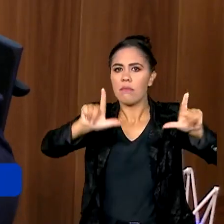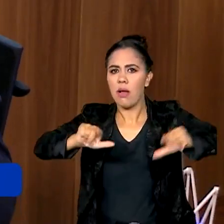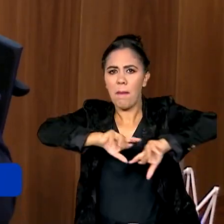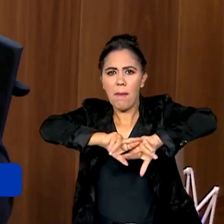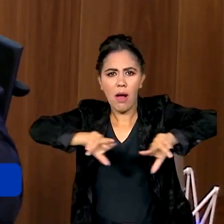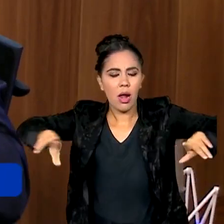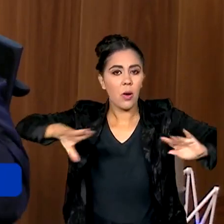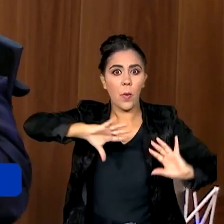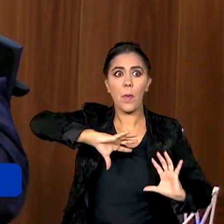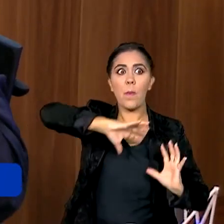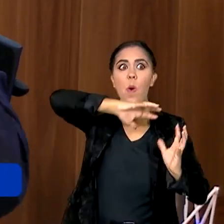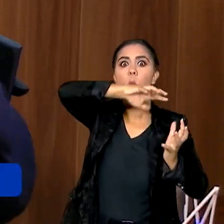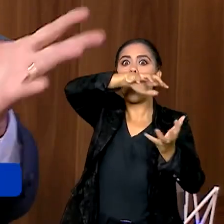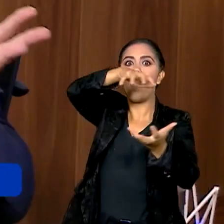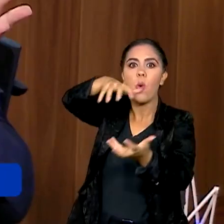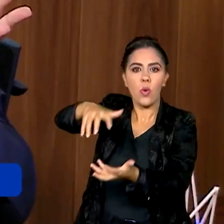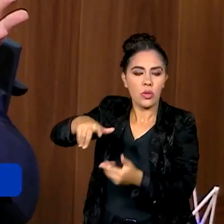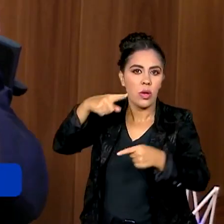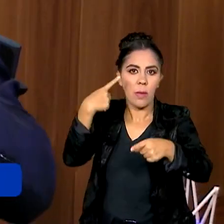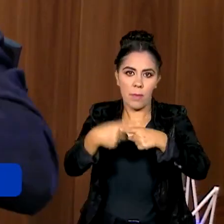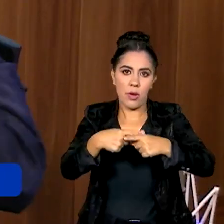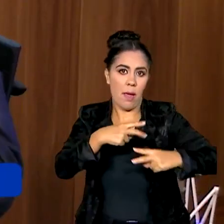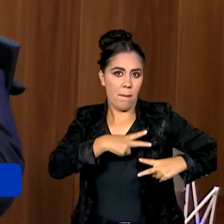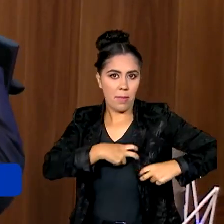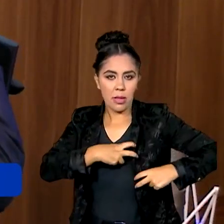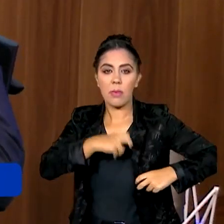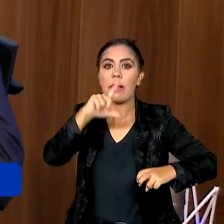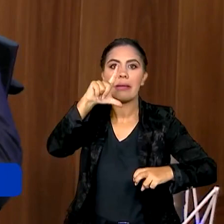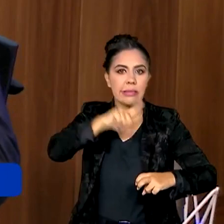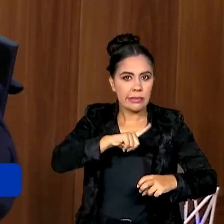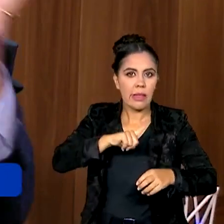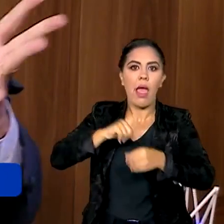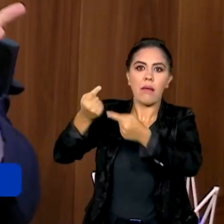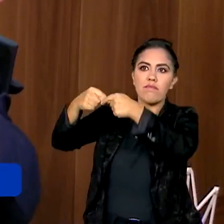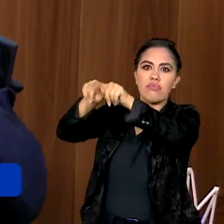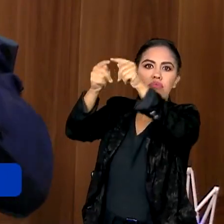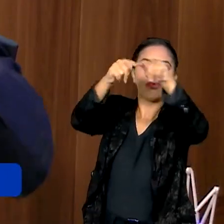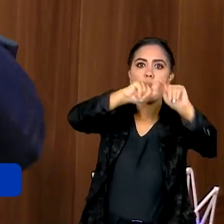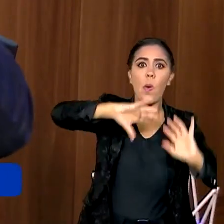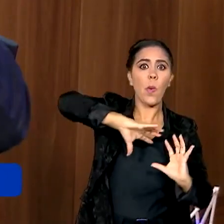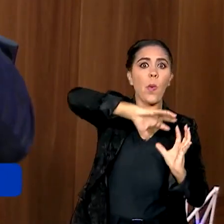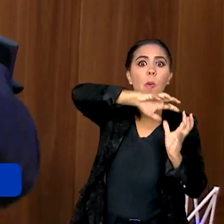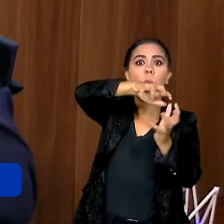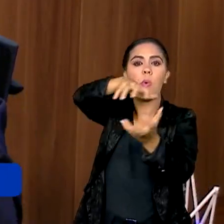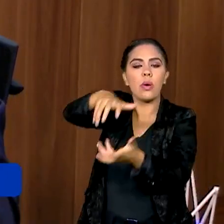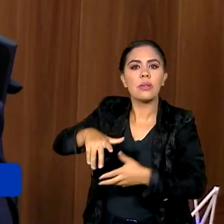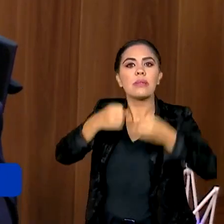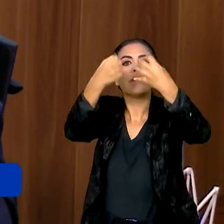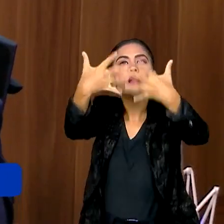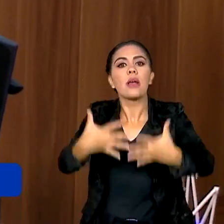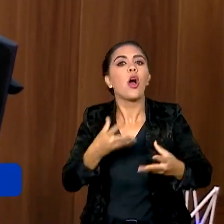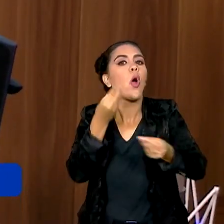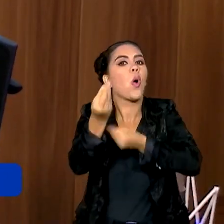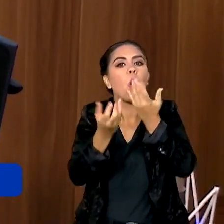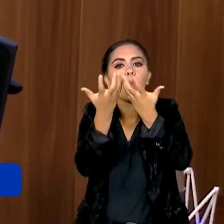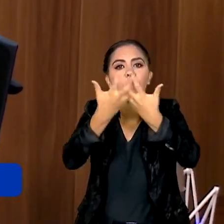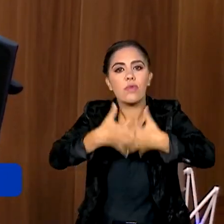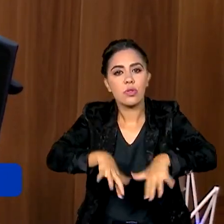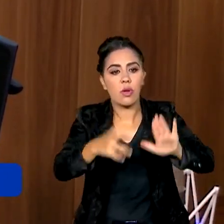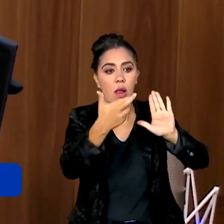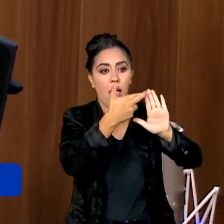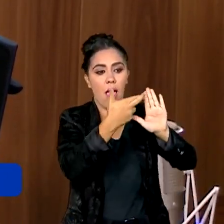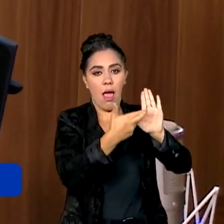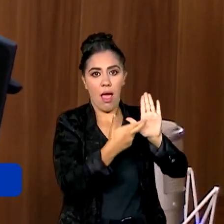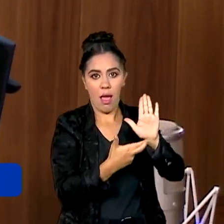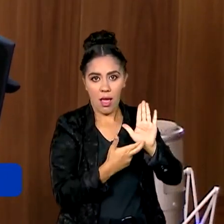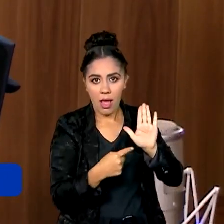mundo inteiro, porque a Petrobras tem ações no mundo inteiro, mandou correspondência para o mundo inteiro dizendo qual era a regra de